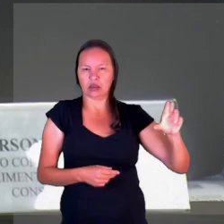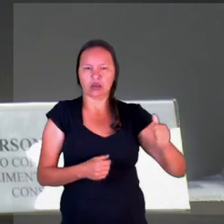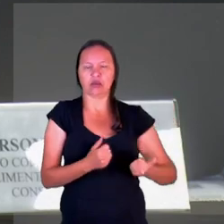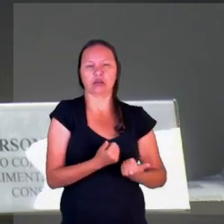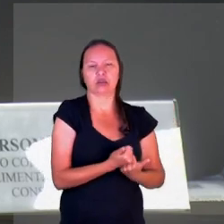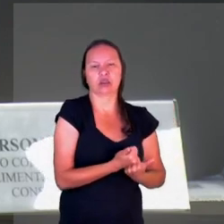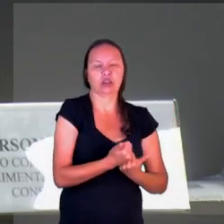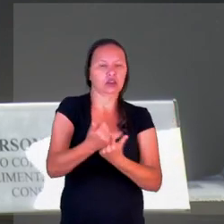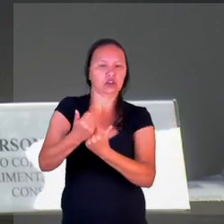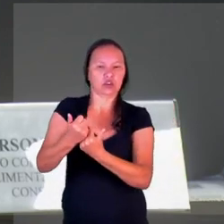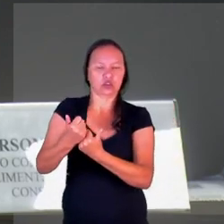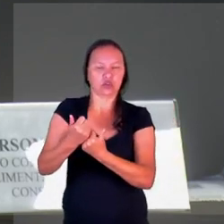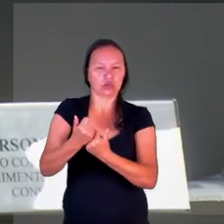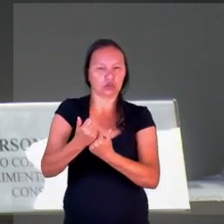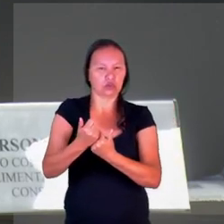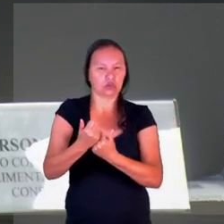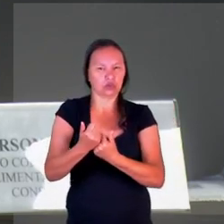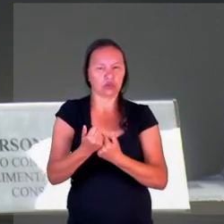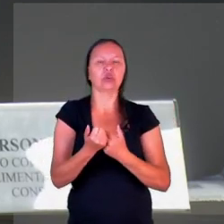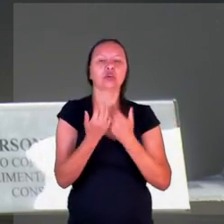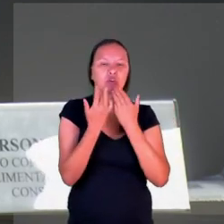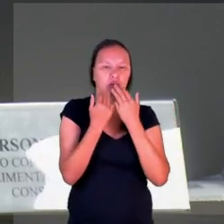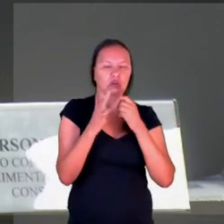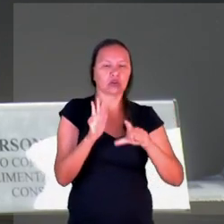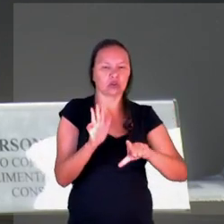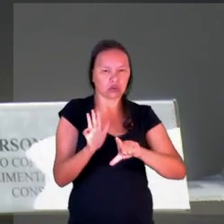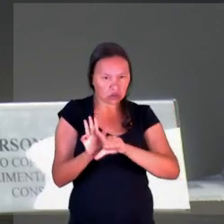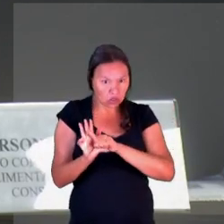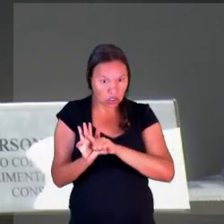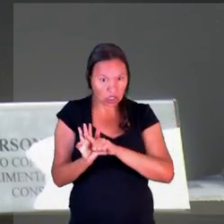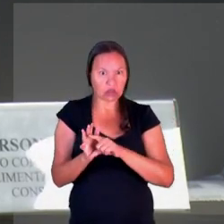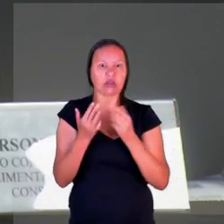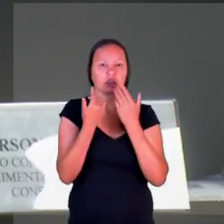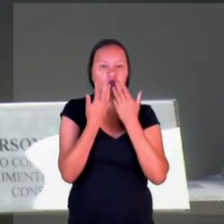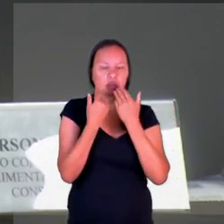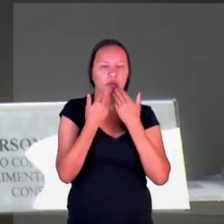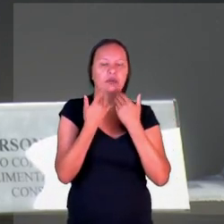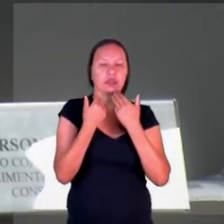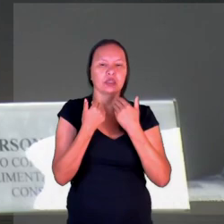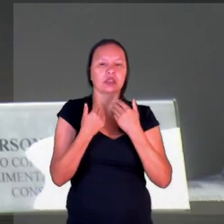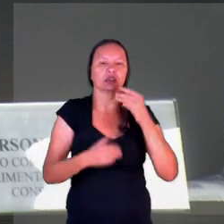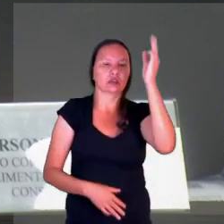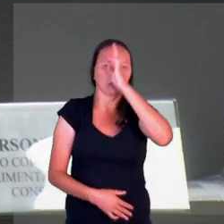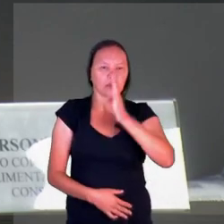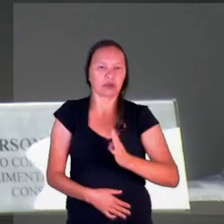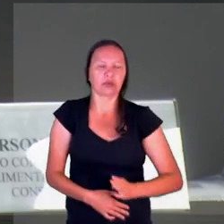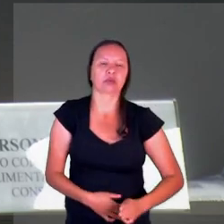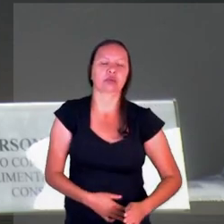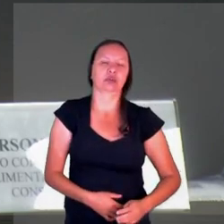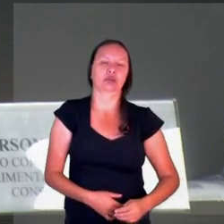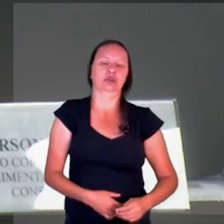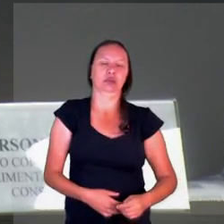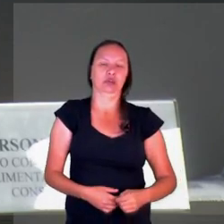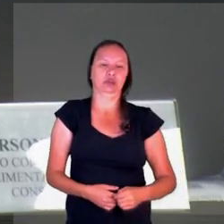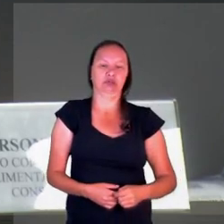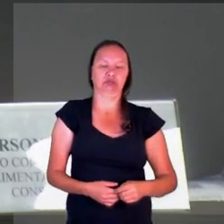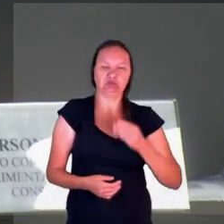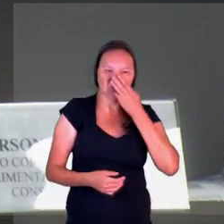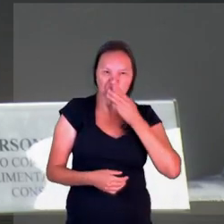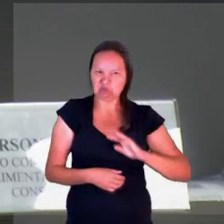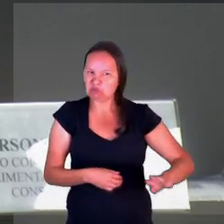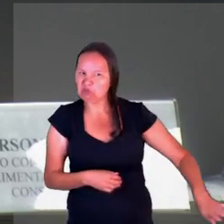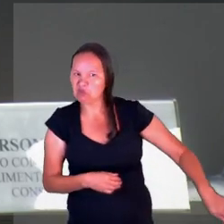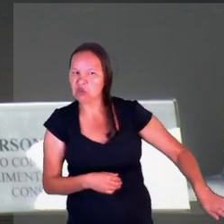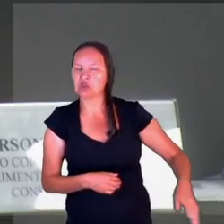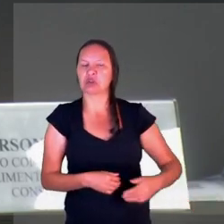questão do direito Alimentação adequada da população brasileira foi desarticulada desestruturada só para você ter uma